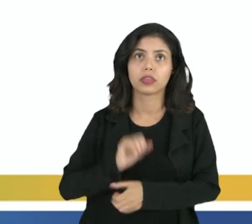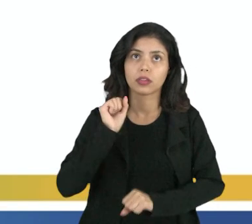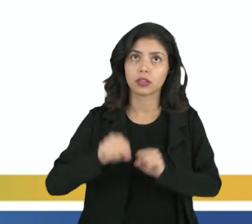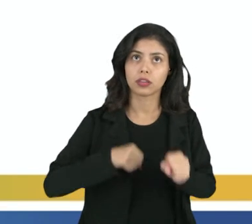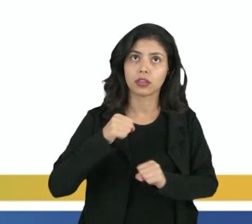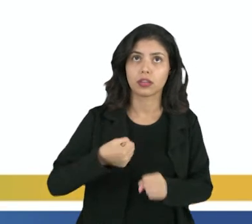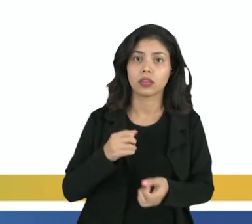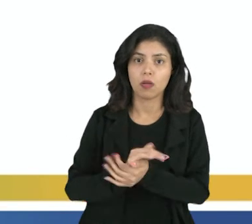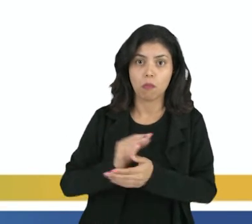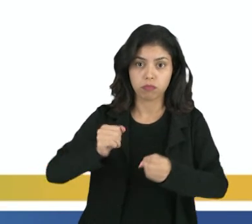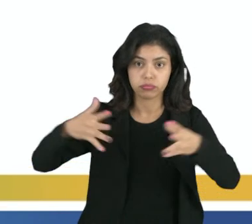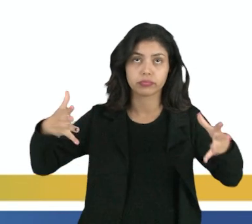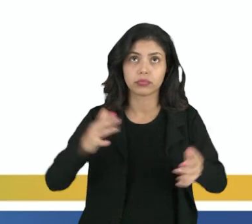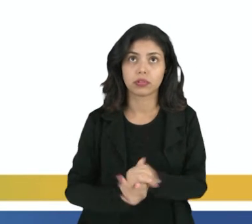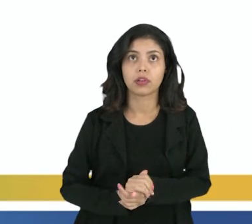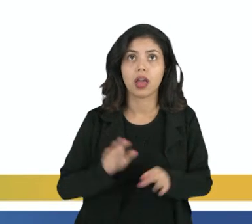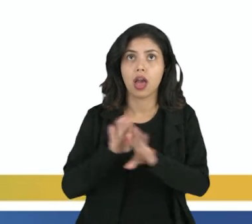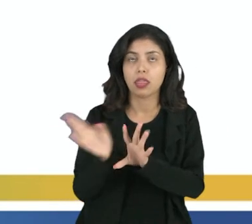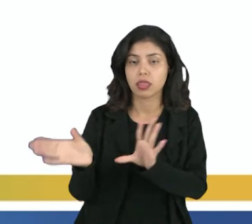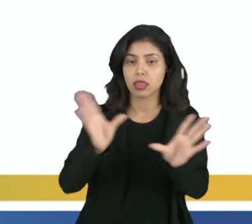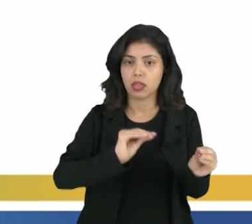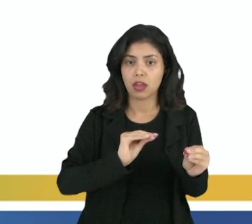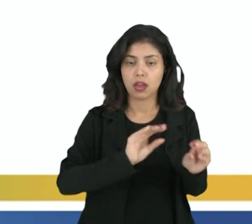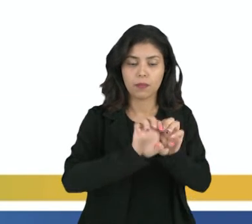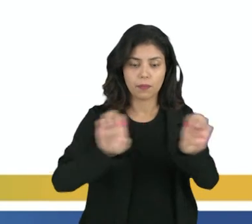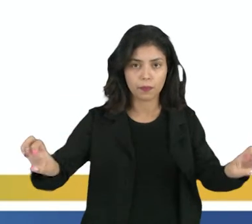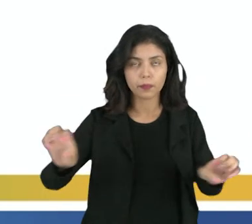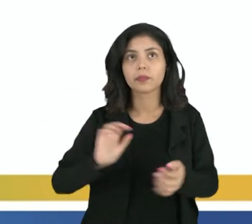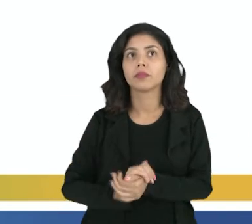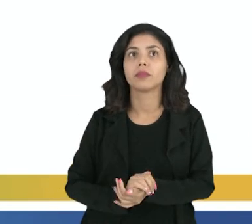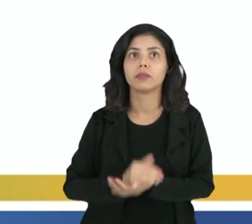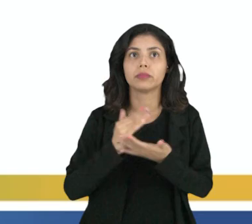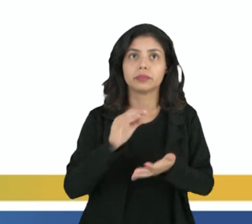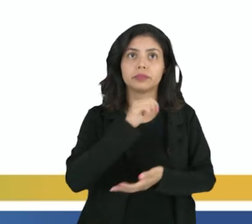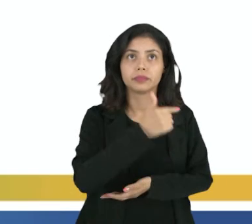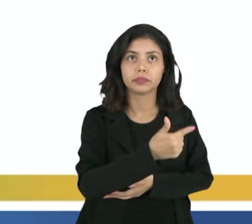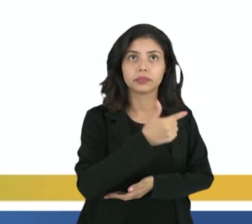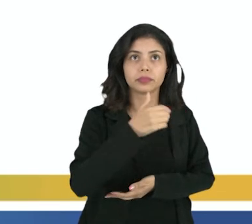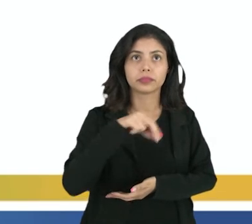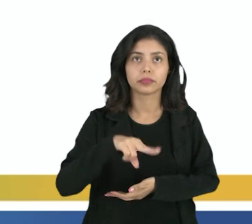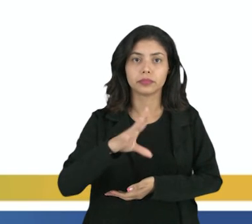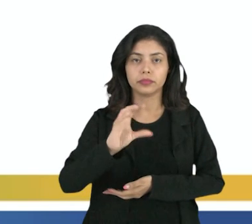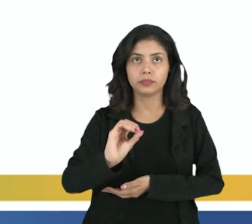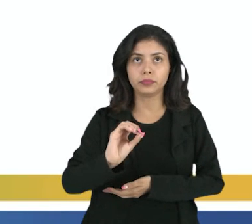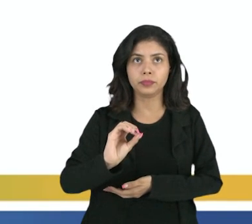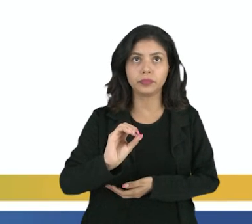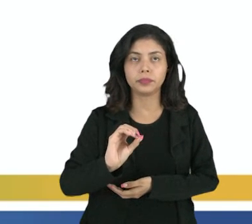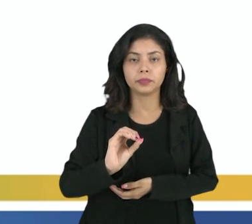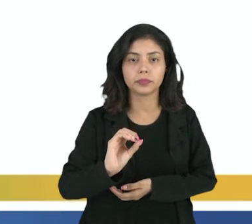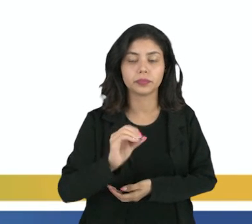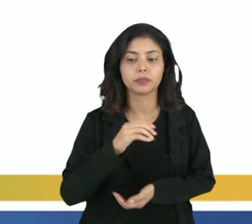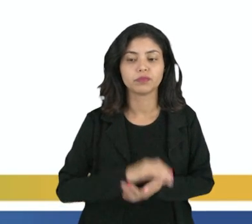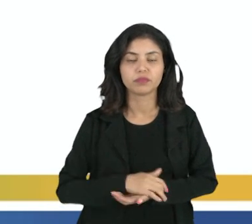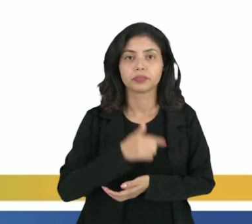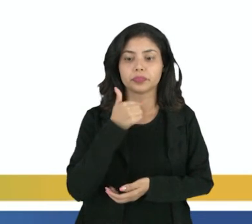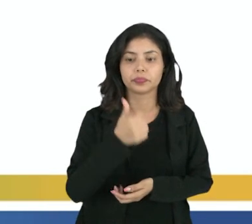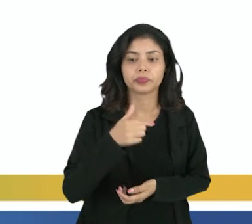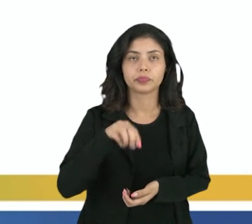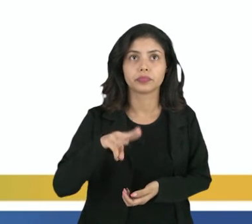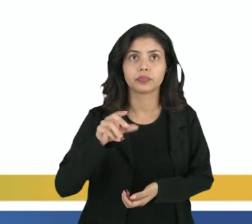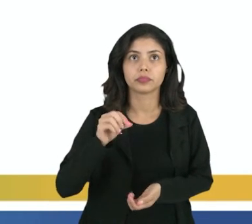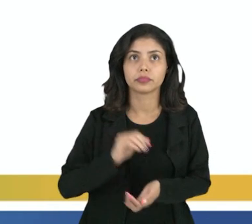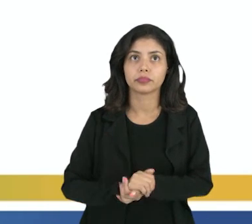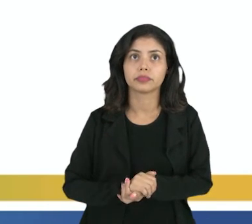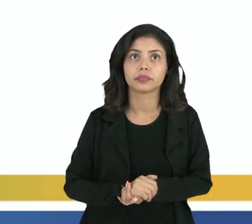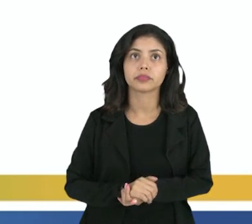com motores de explosão através da equação só nós temos aqui duas moléculas o 2 mols